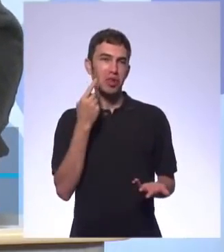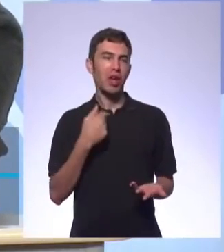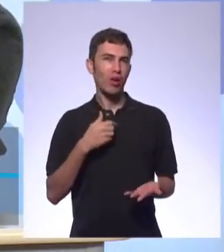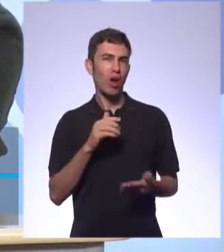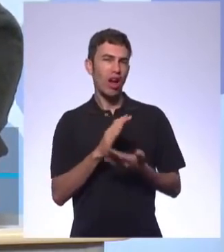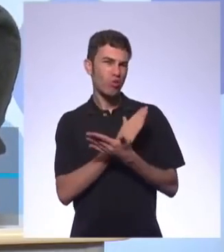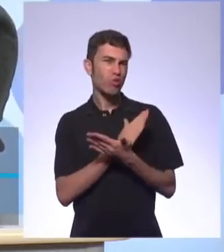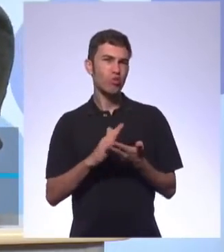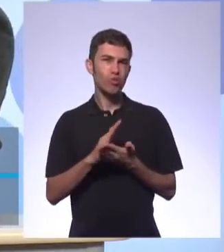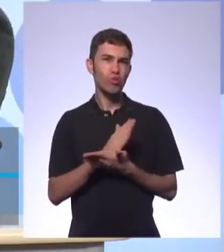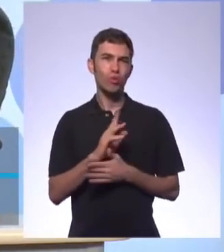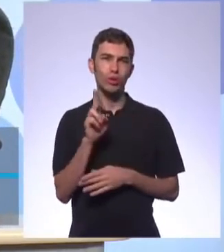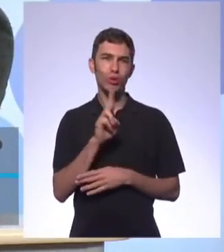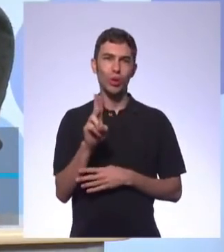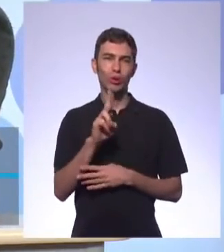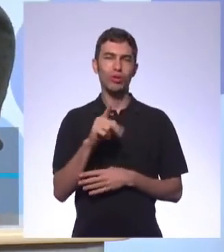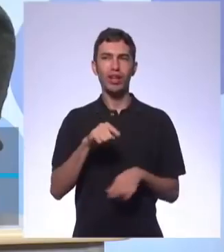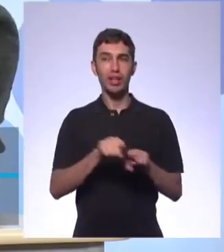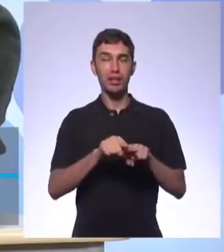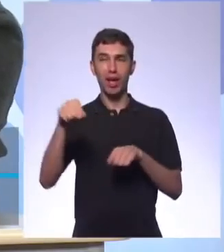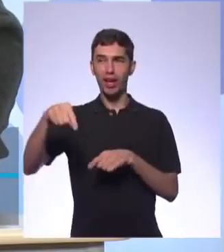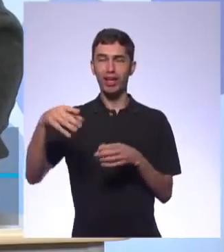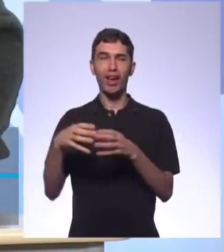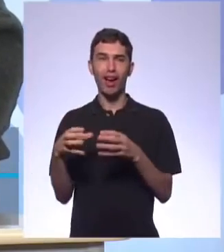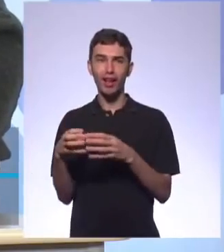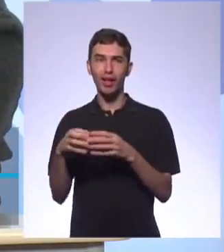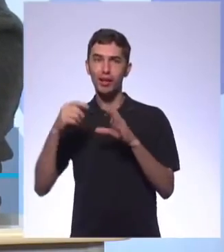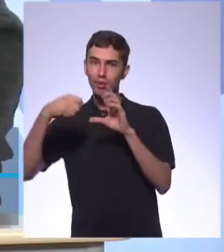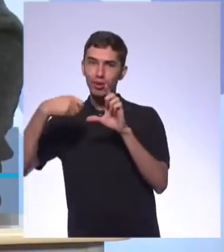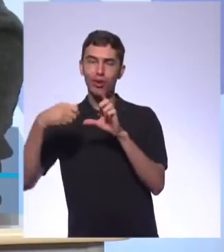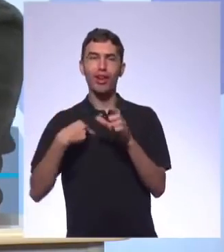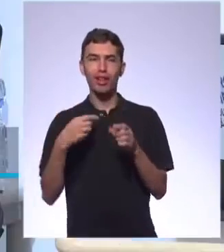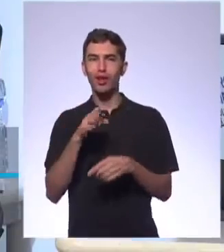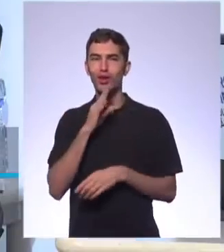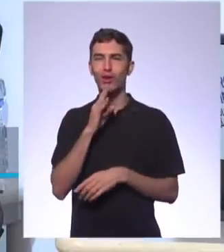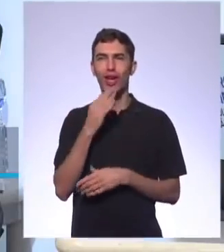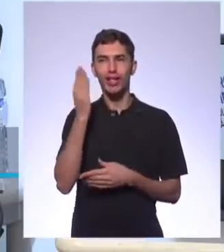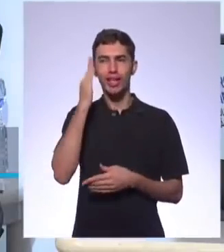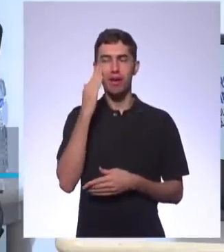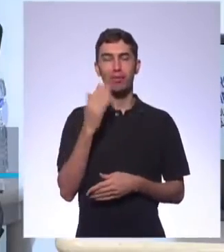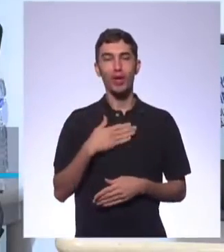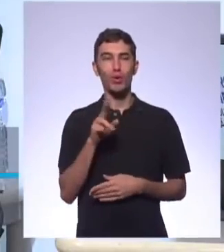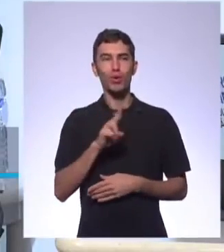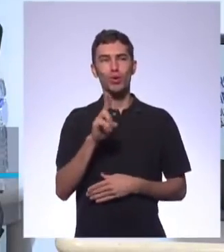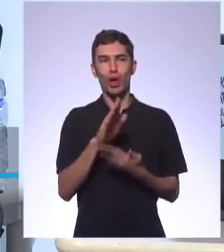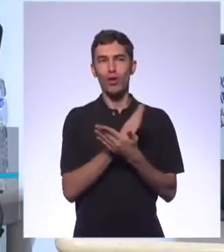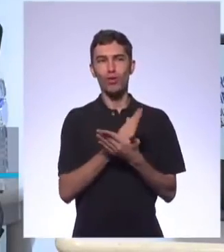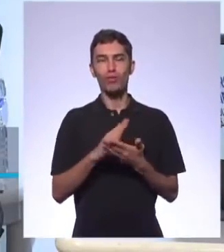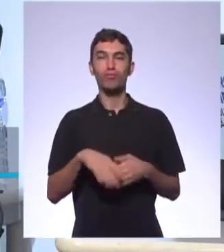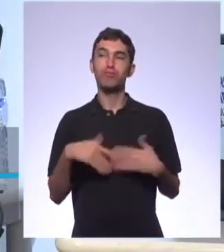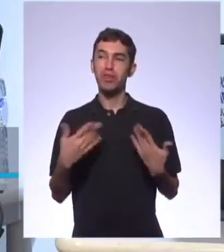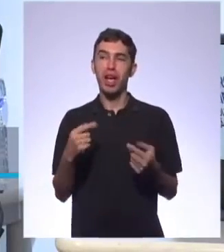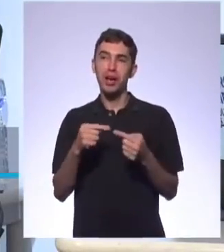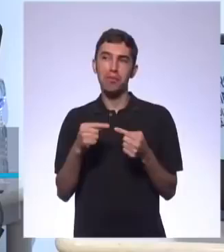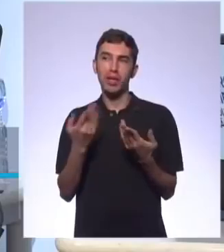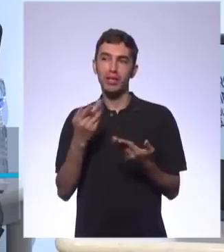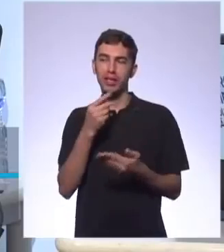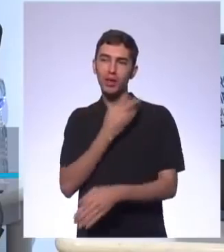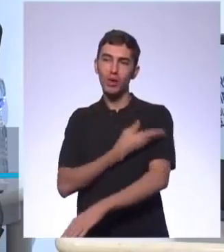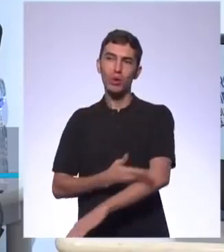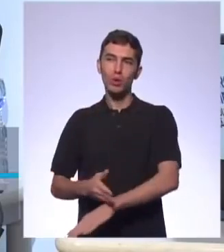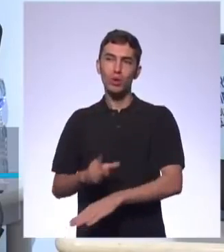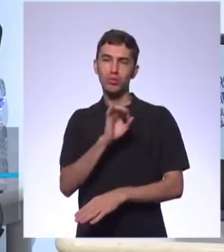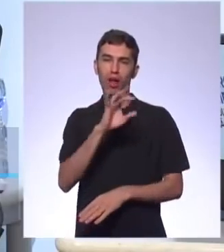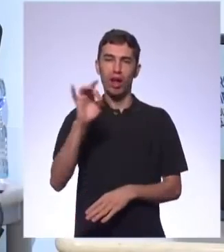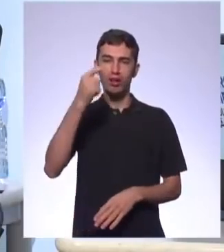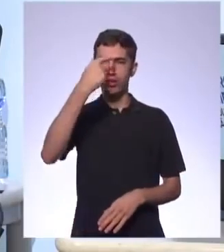né? Acredito que até a produção aqui sabe que eu uso de vez em quando algumas. Exato, faz parte do nosso repertório, né? De quem a gente é até as gírias. E